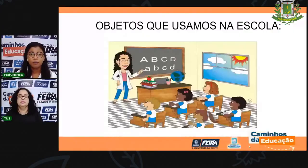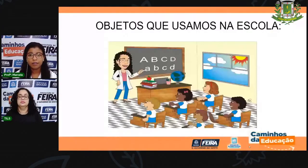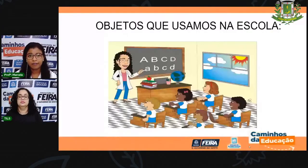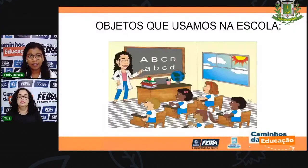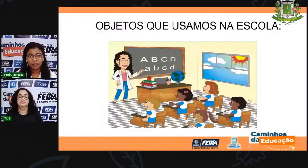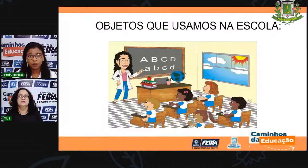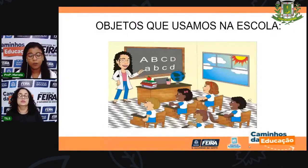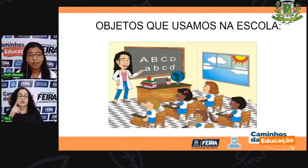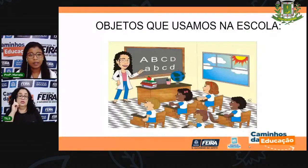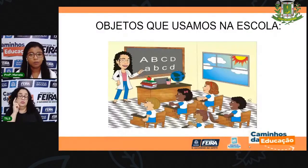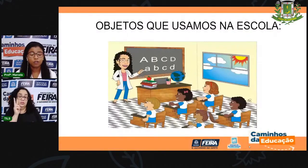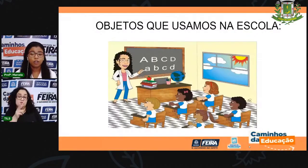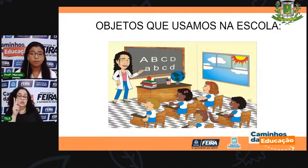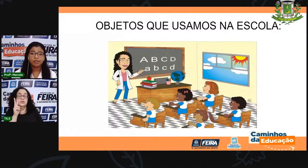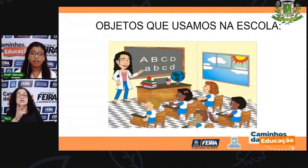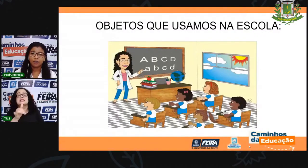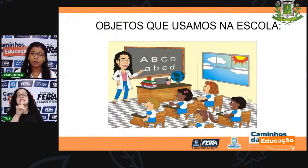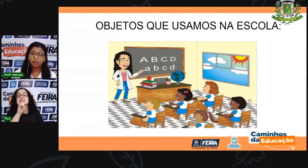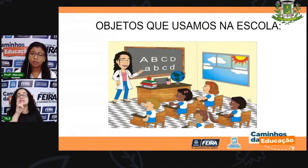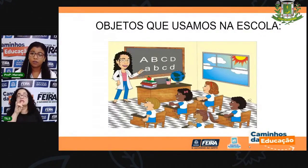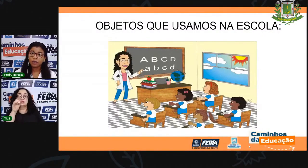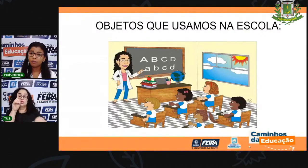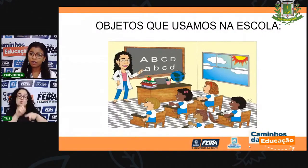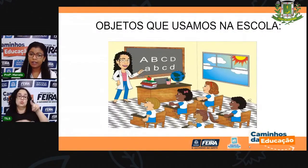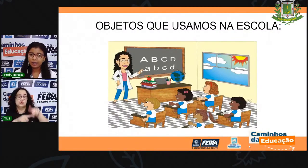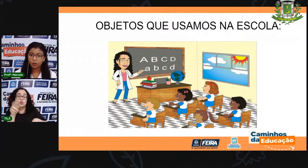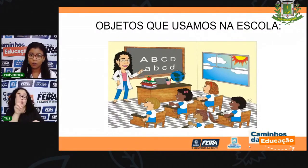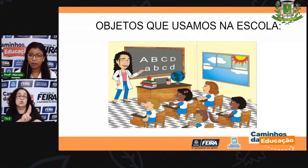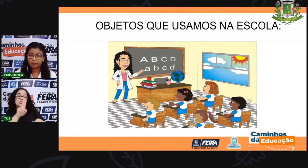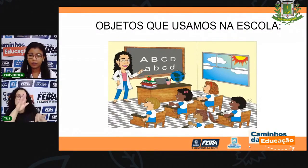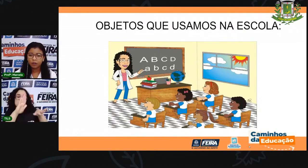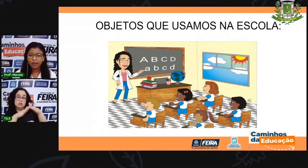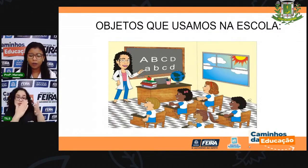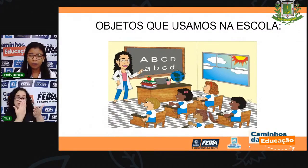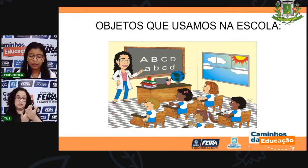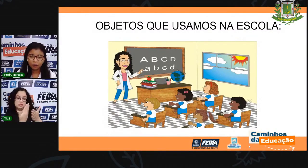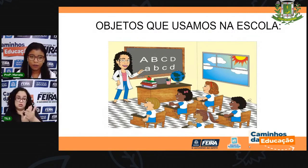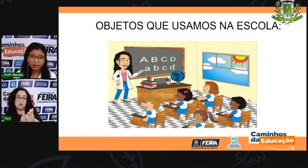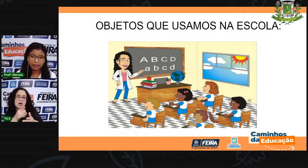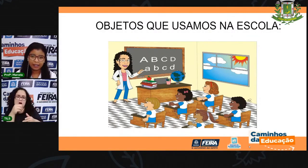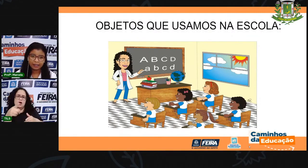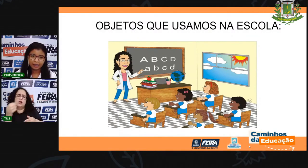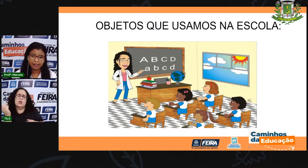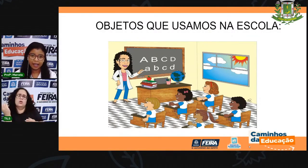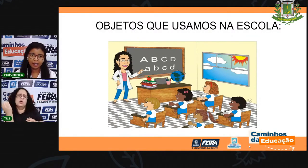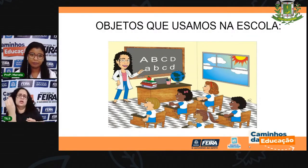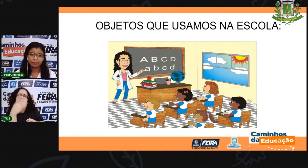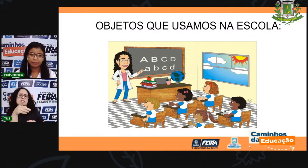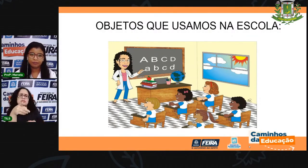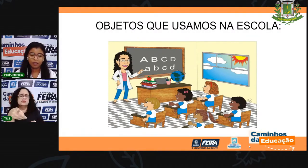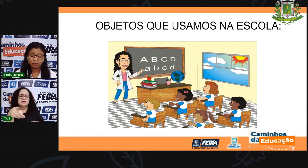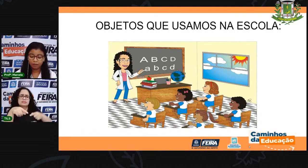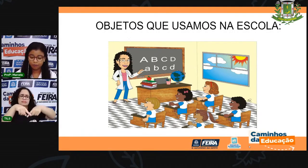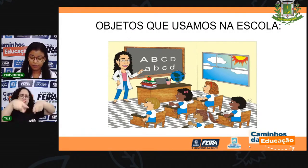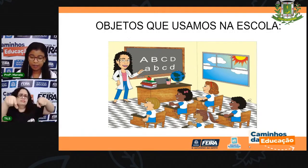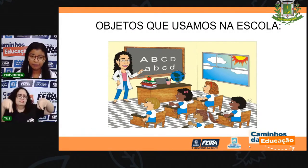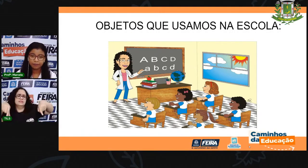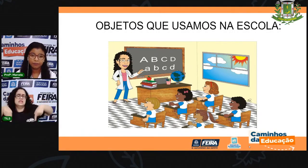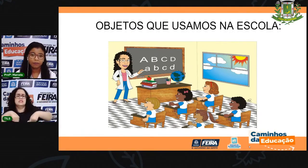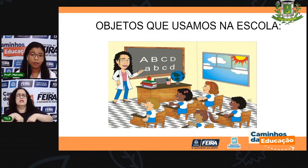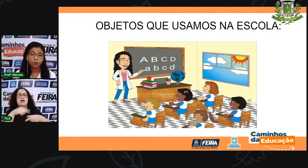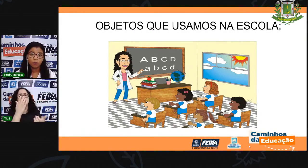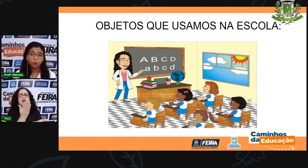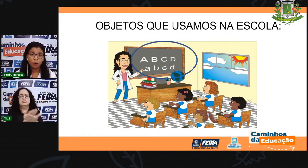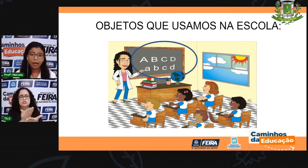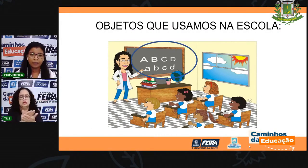Vamos ver um exemplo de objetos que nós usamos na escola. Olha quanta coisa tem nessa sala. Vamos ver?